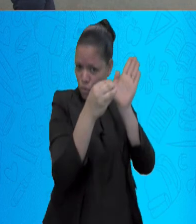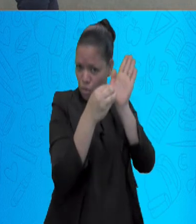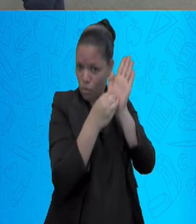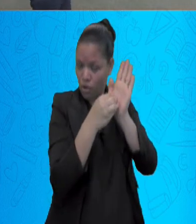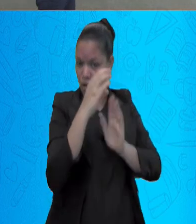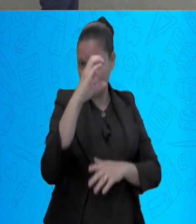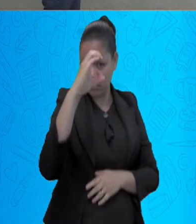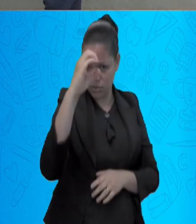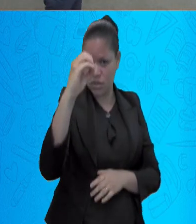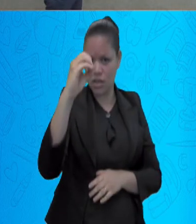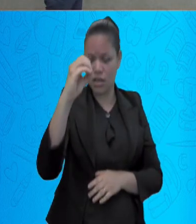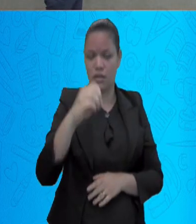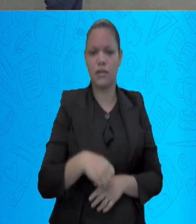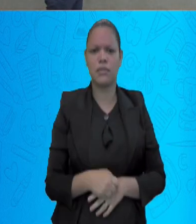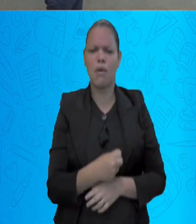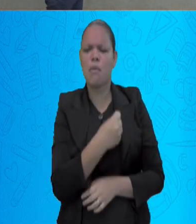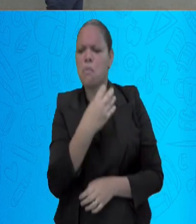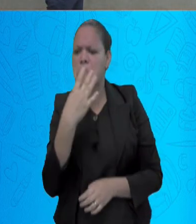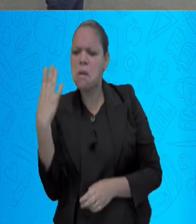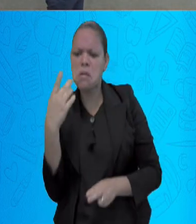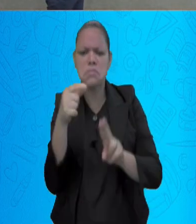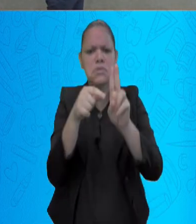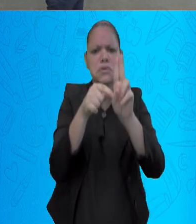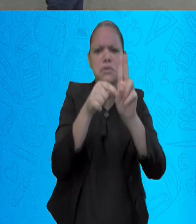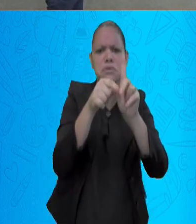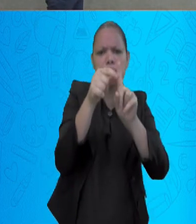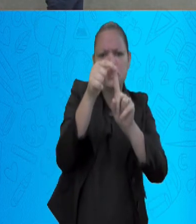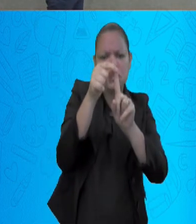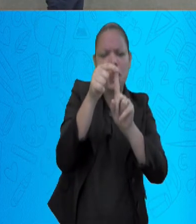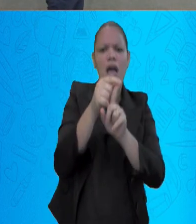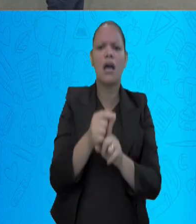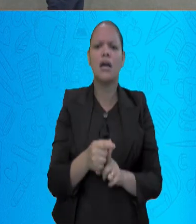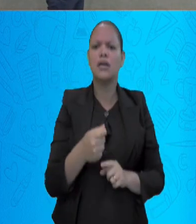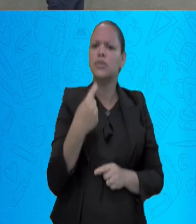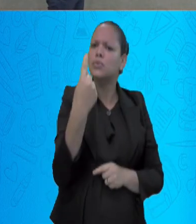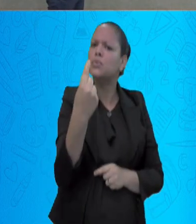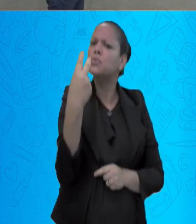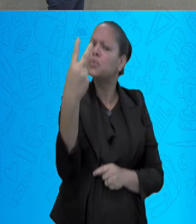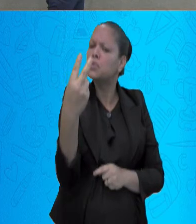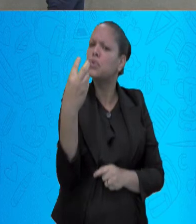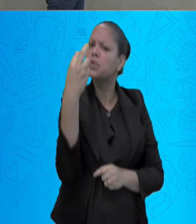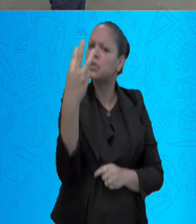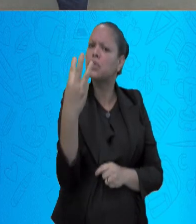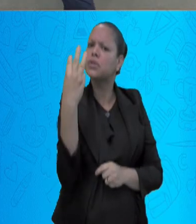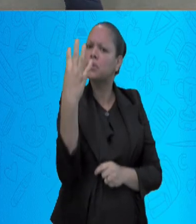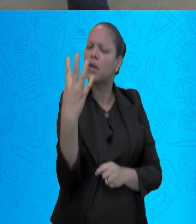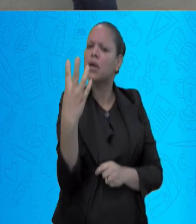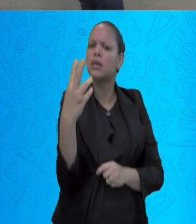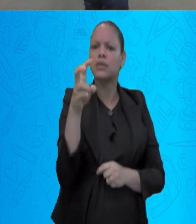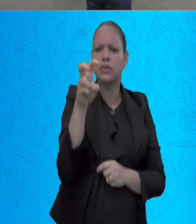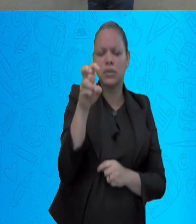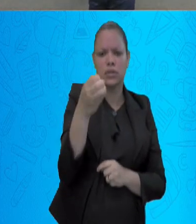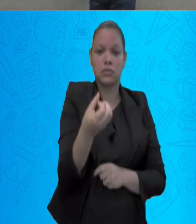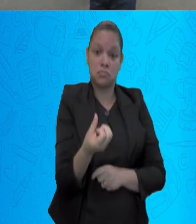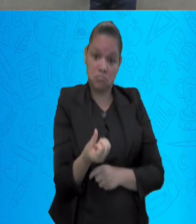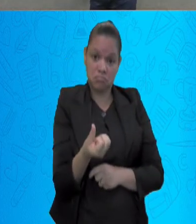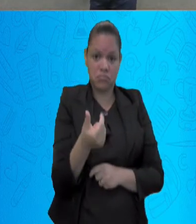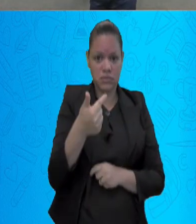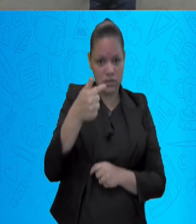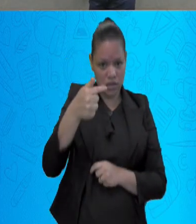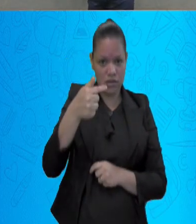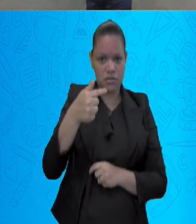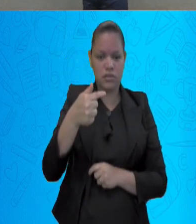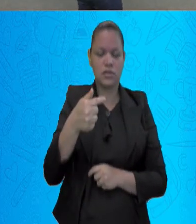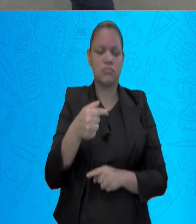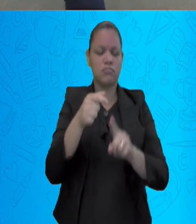E quantas unidades? 1, 2, 3, 4, 5, 6, 7.